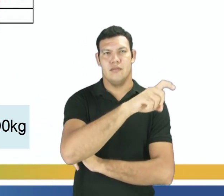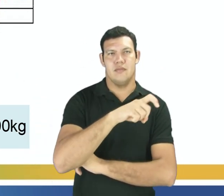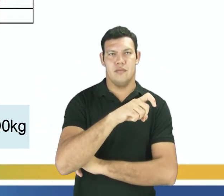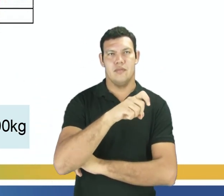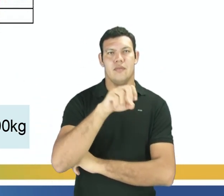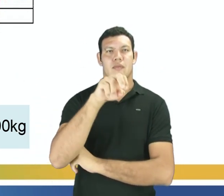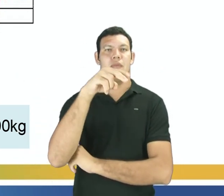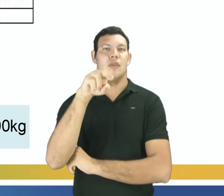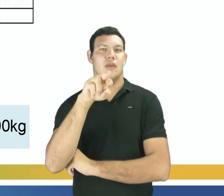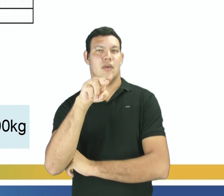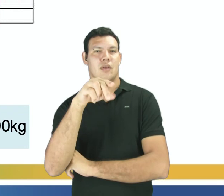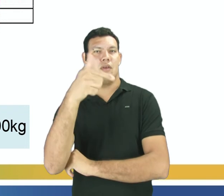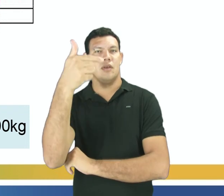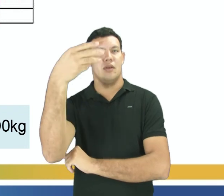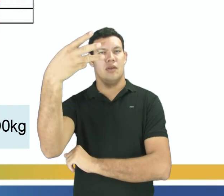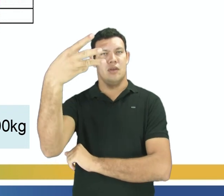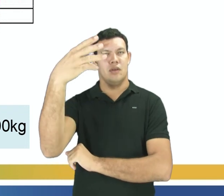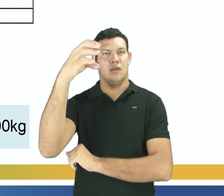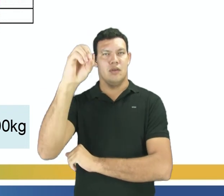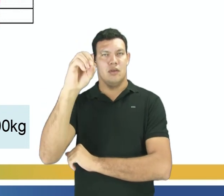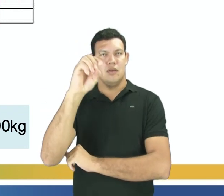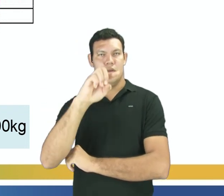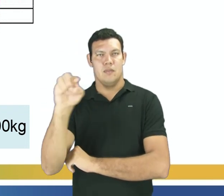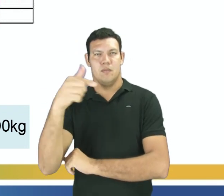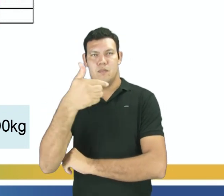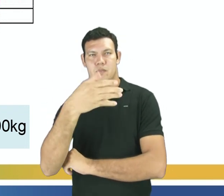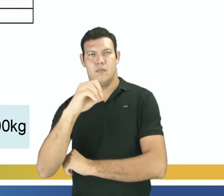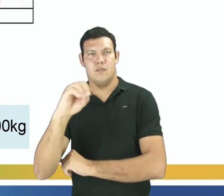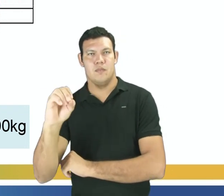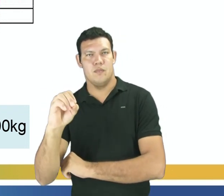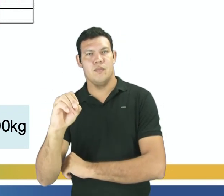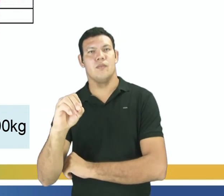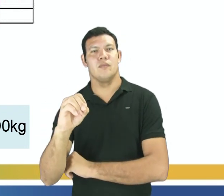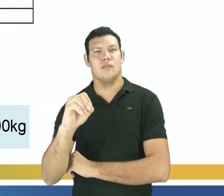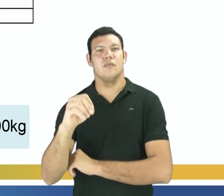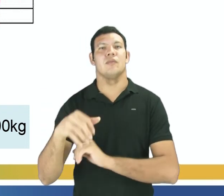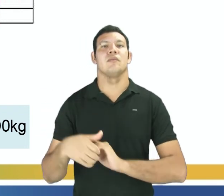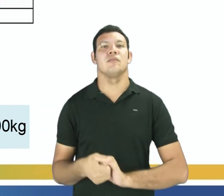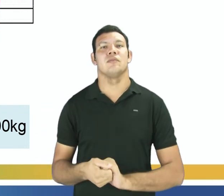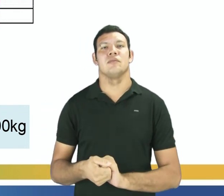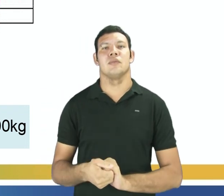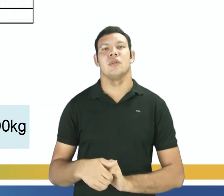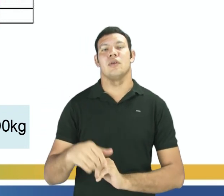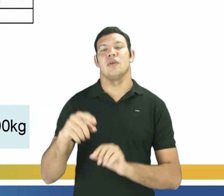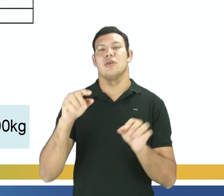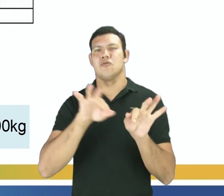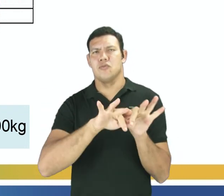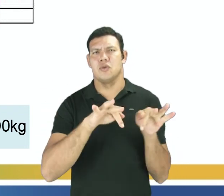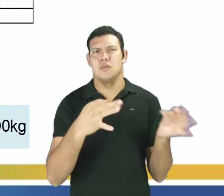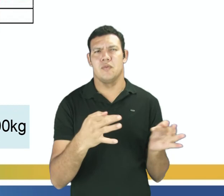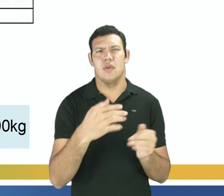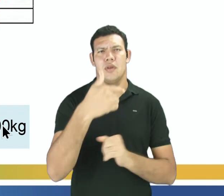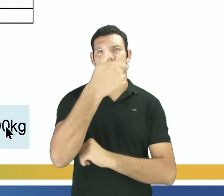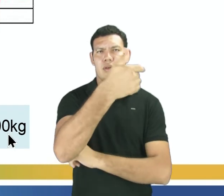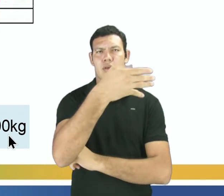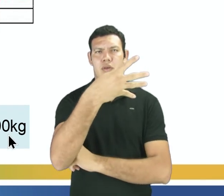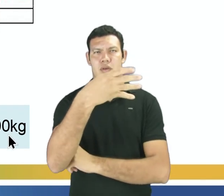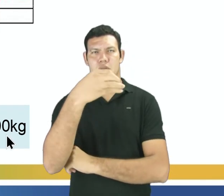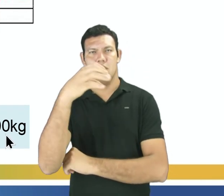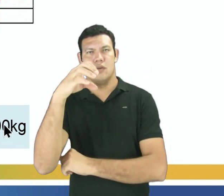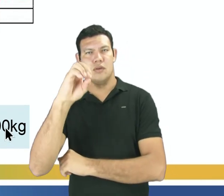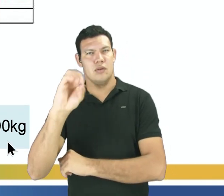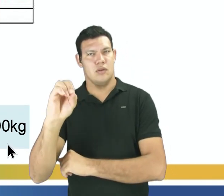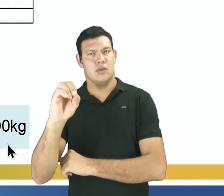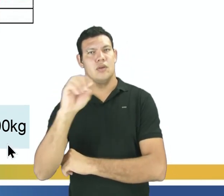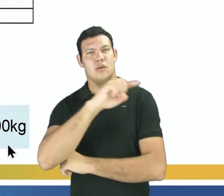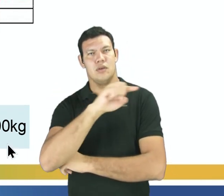200. Assim, podemos também simplificar esses elementos, onde x será igual a 2.400 dividido por 3, nos dando como